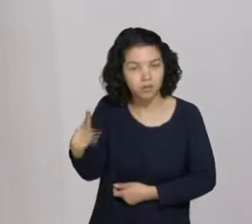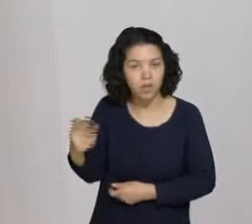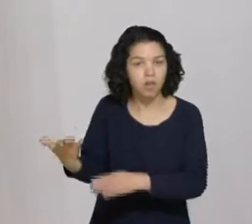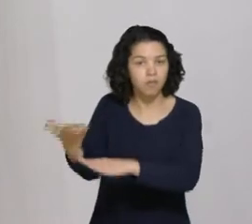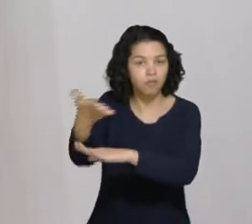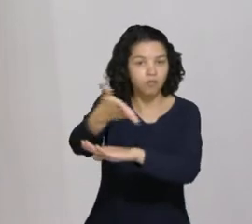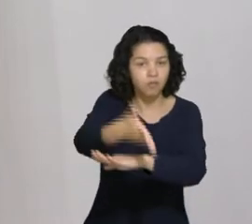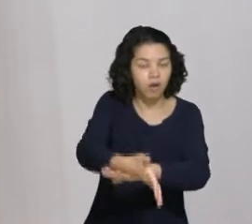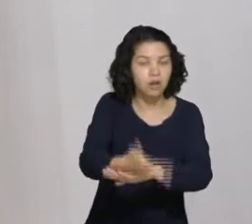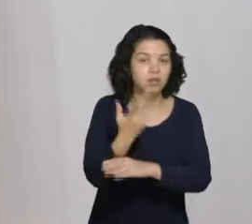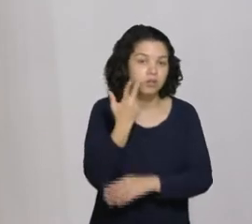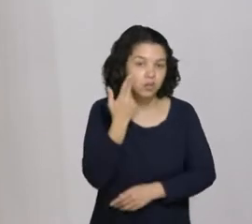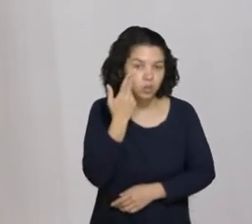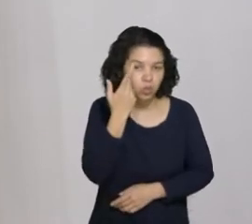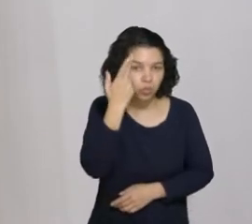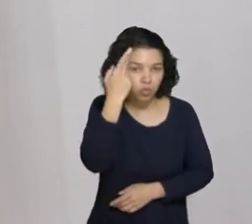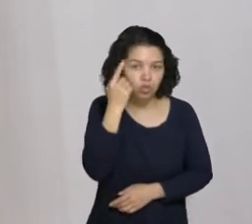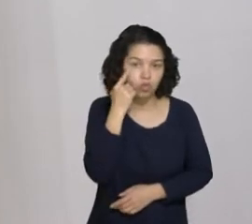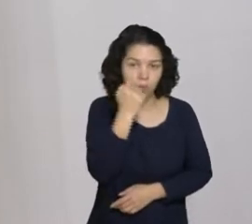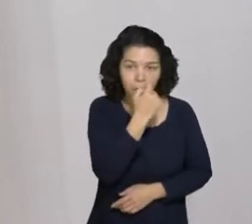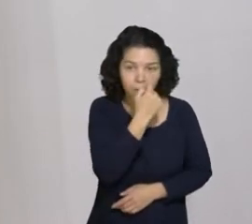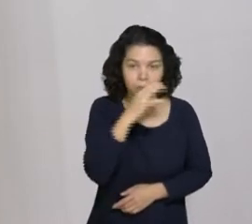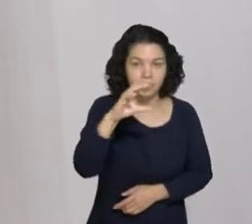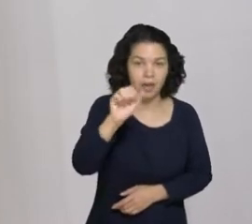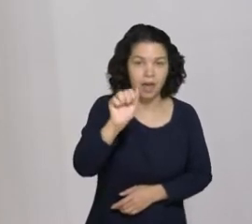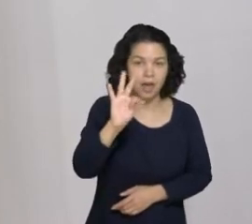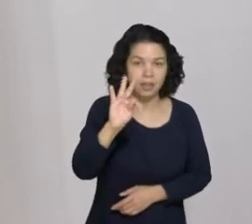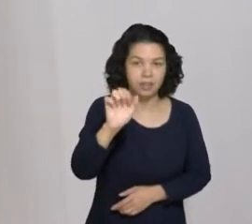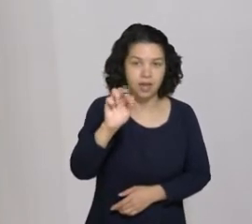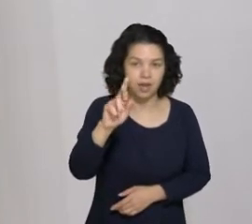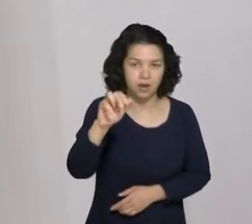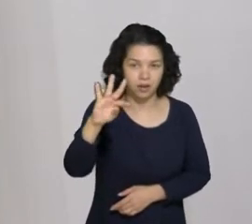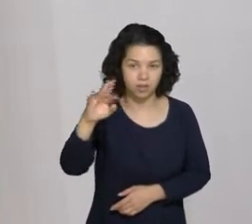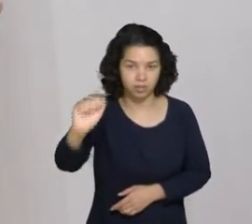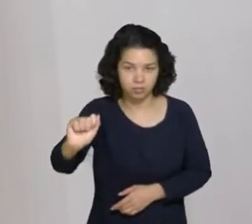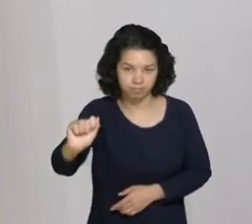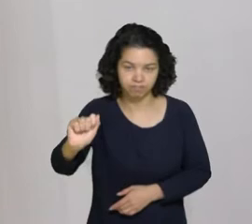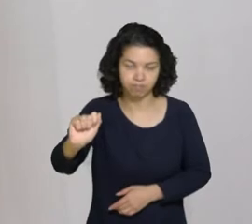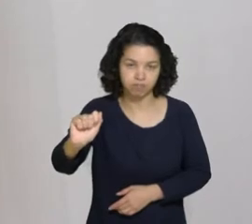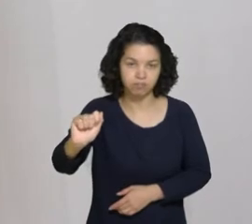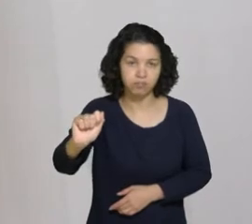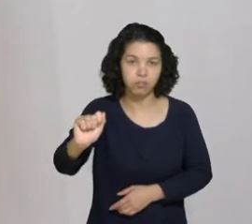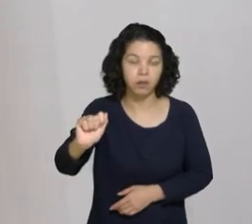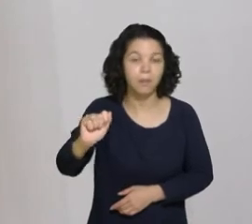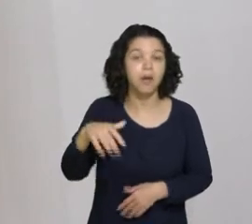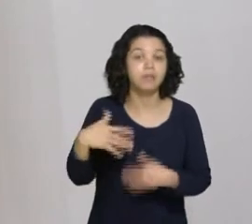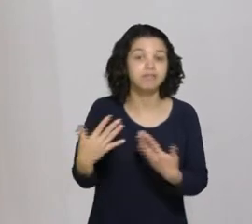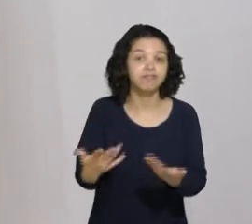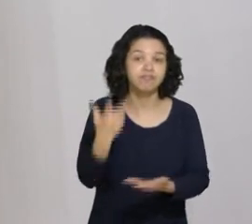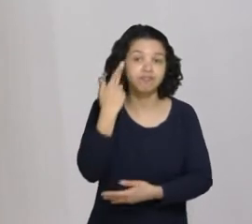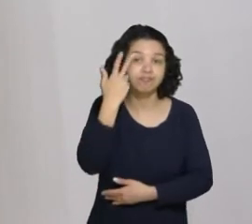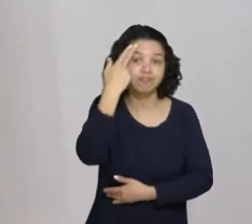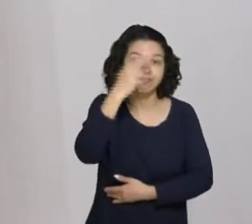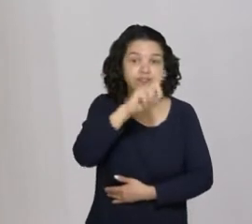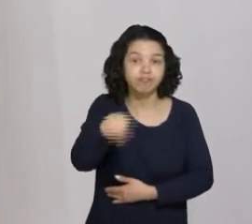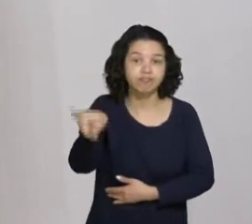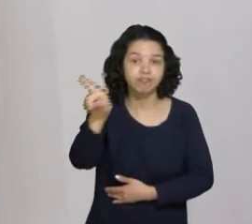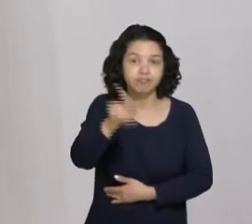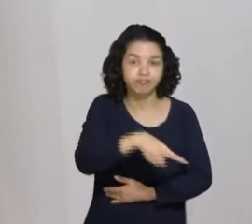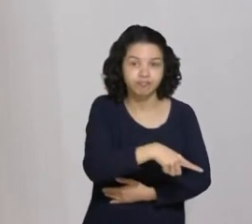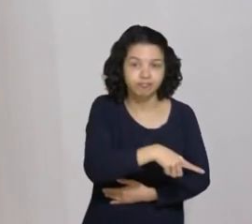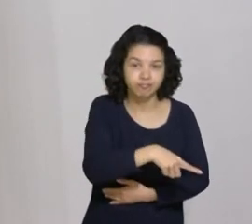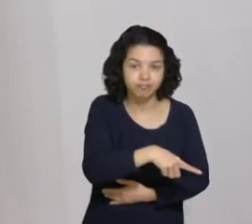uma cirurgia de cataratas mas Eis que e a cirurgia foi cancelada